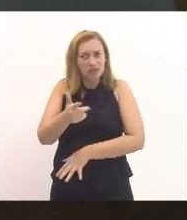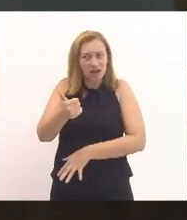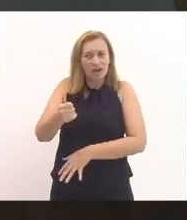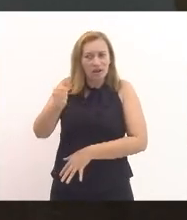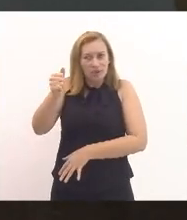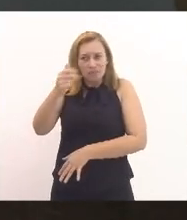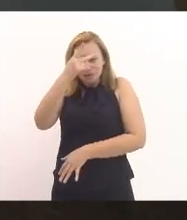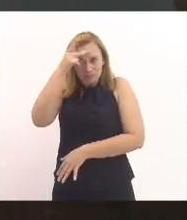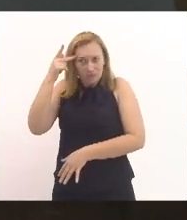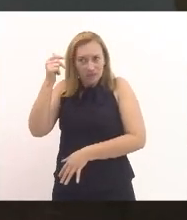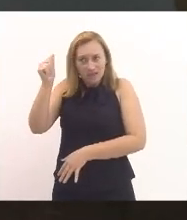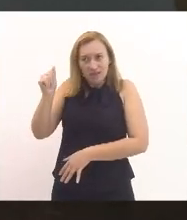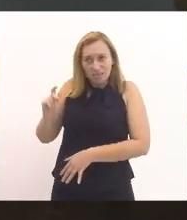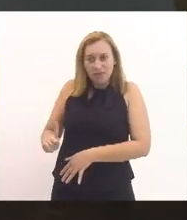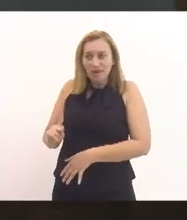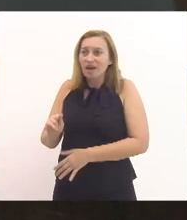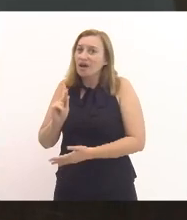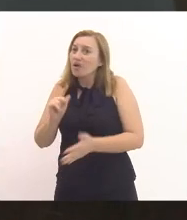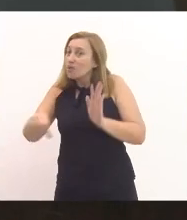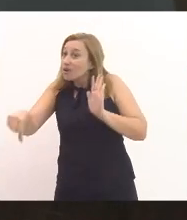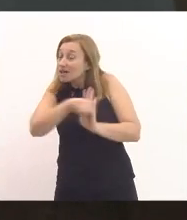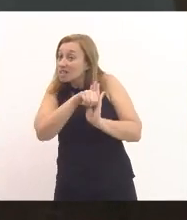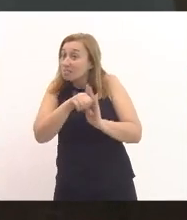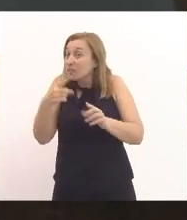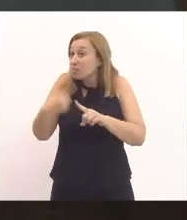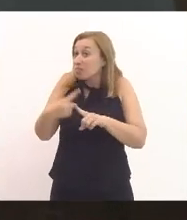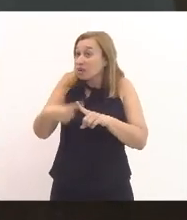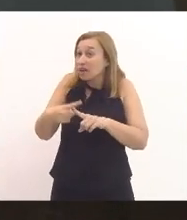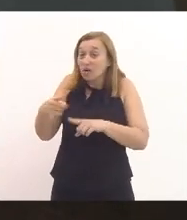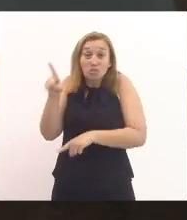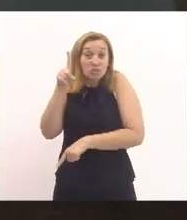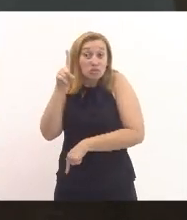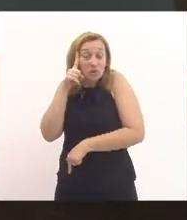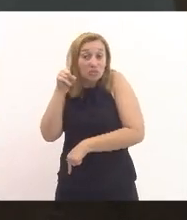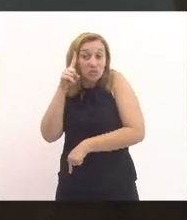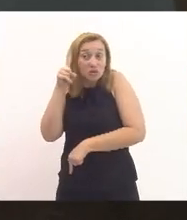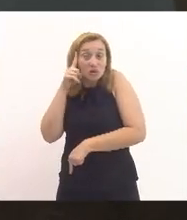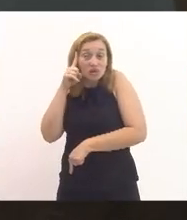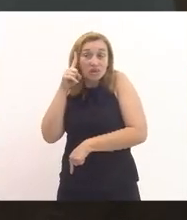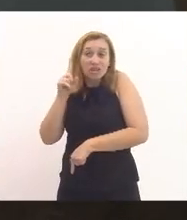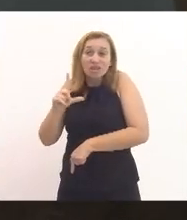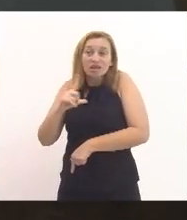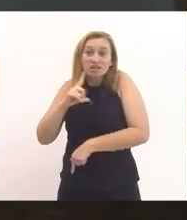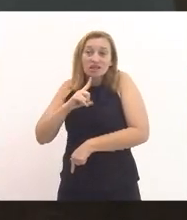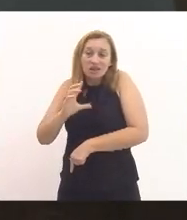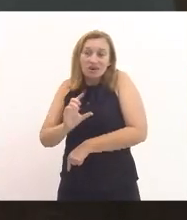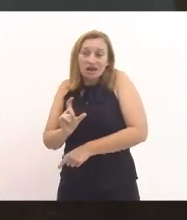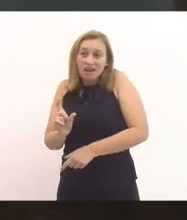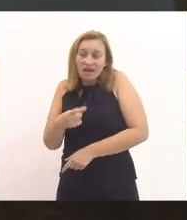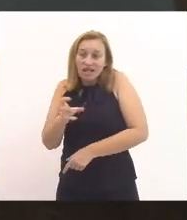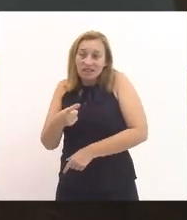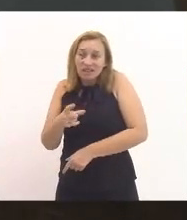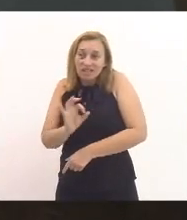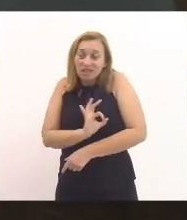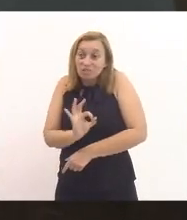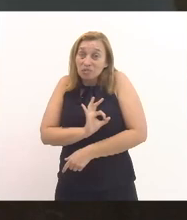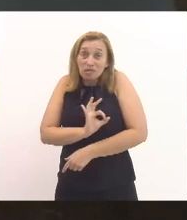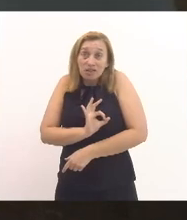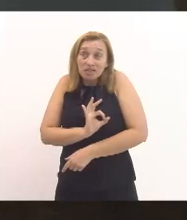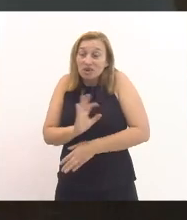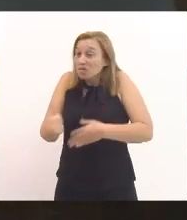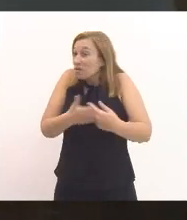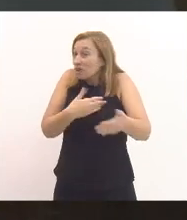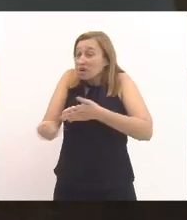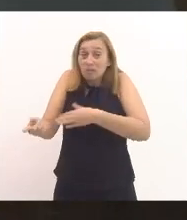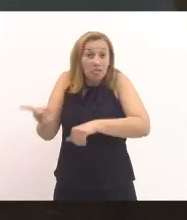e é até um crime porque eu tô exposto aí é toda hora tem a minha carteira de Poli e depois posto